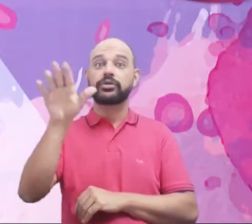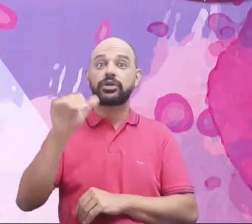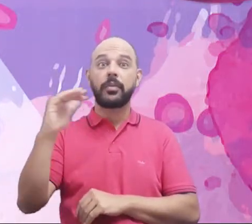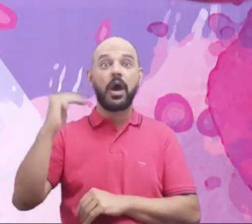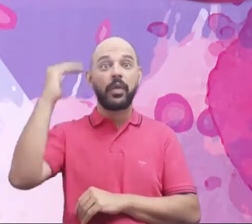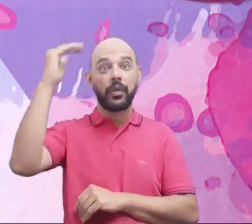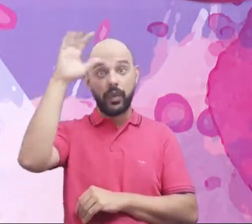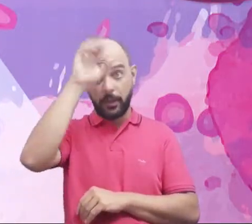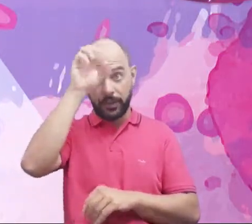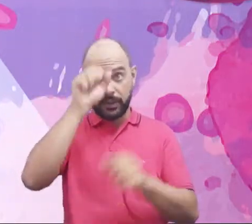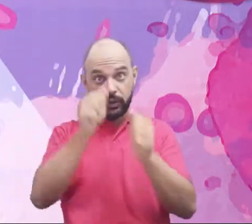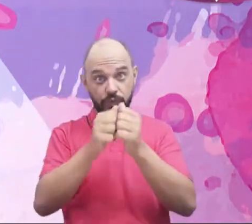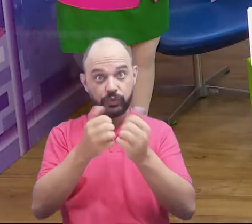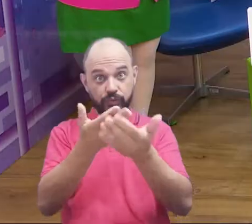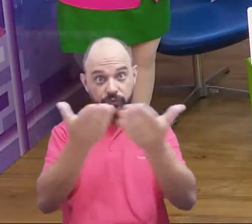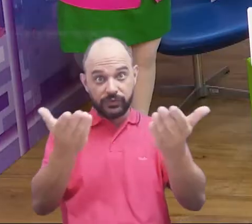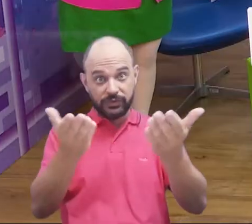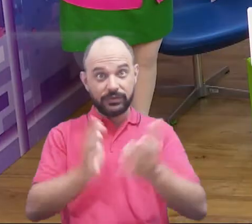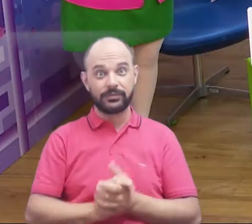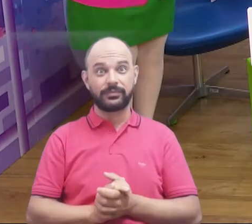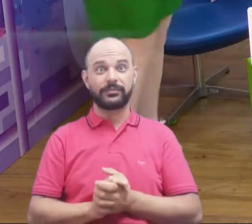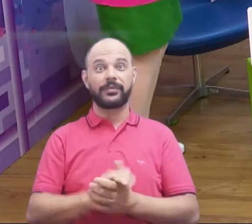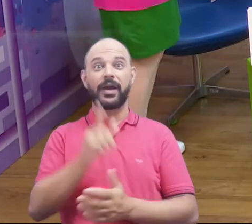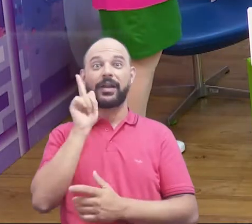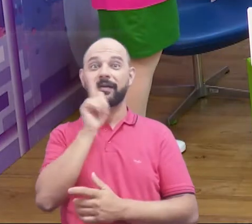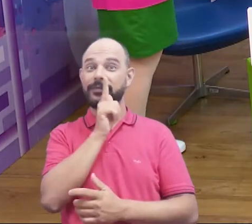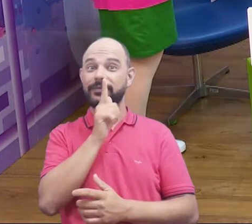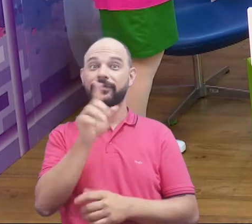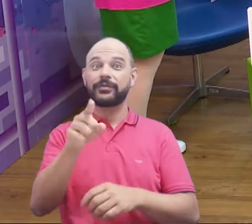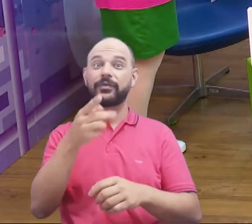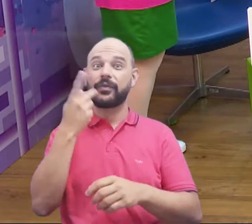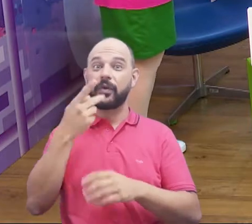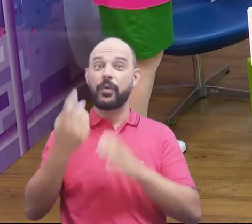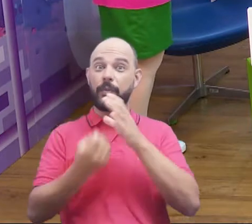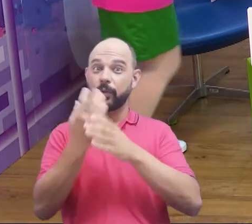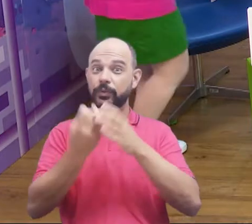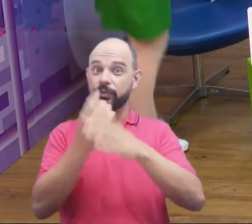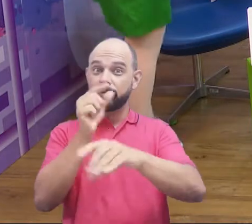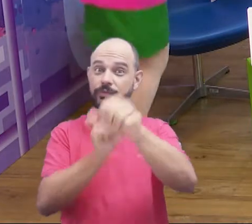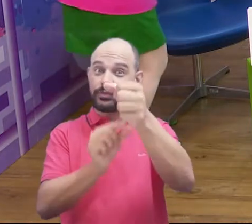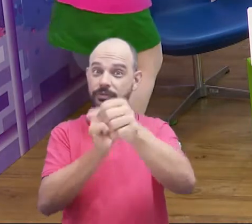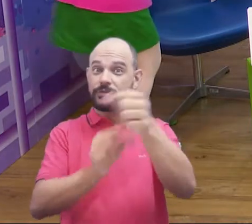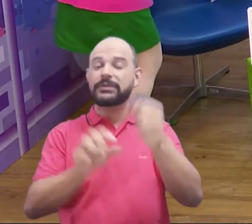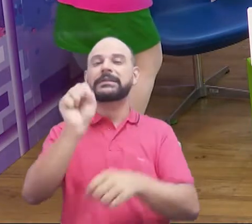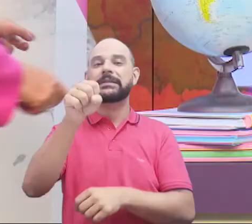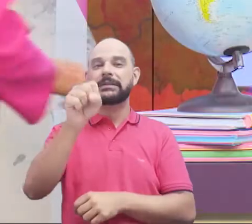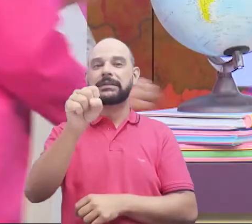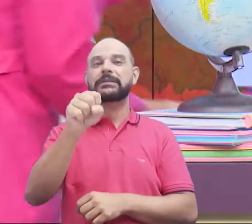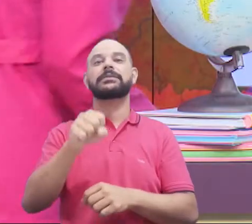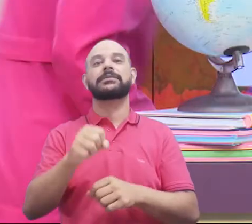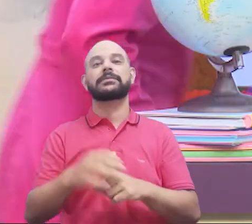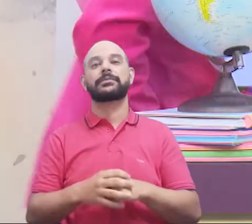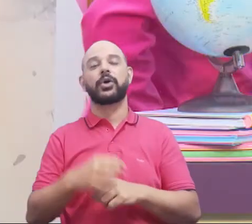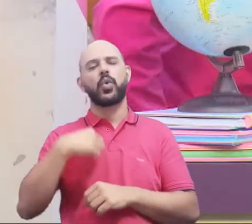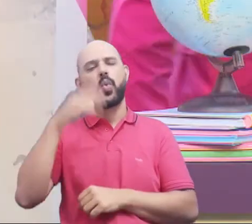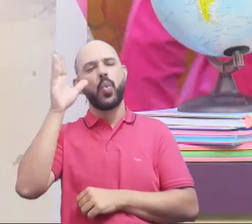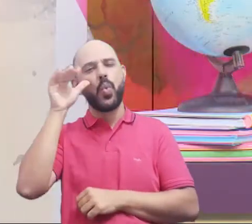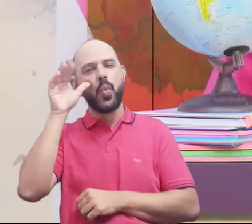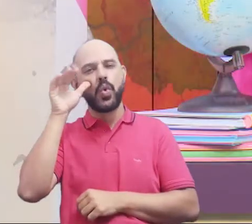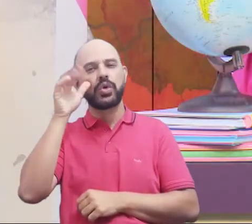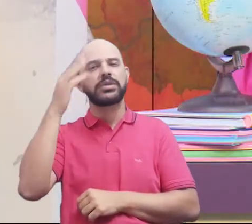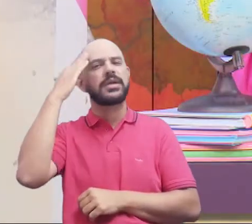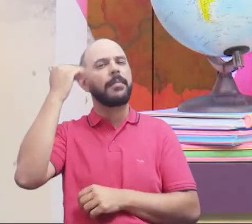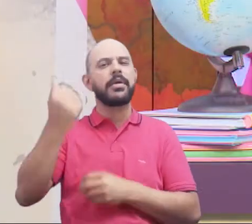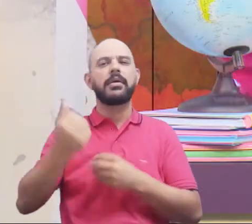um adulto para aprender com você. Gláucia, você falou em produção de acessórios? Falei sim. E tô